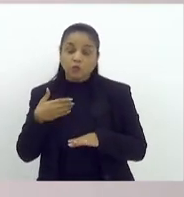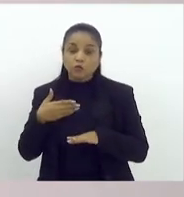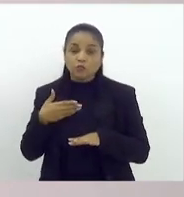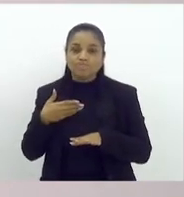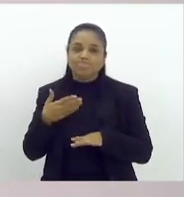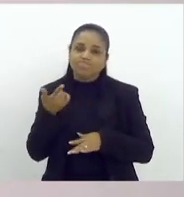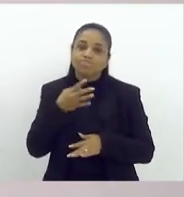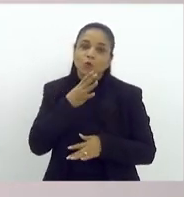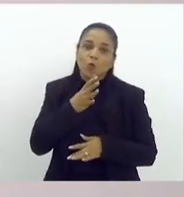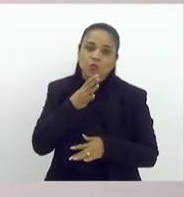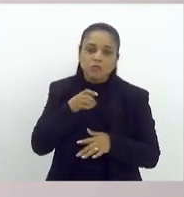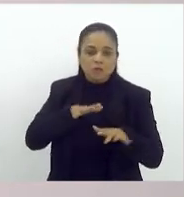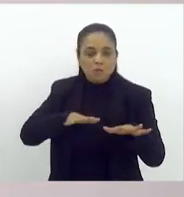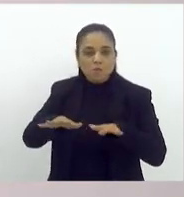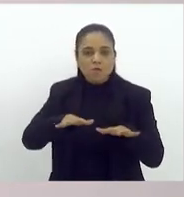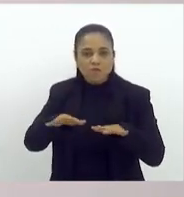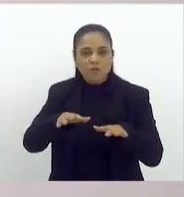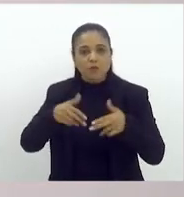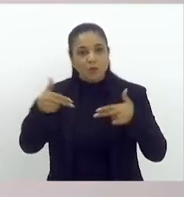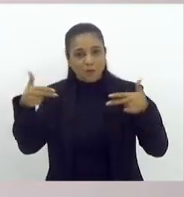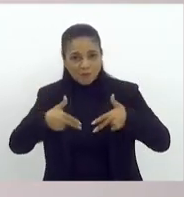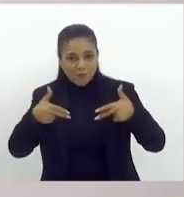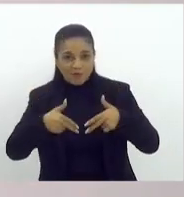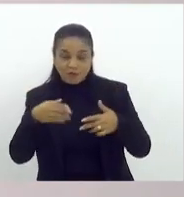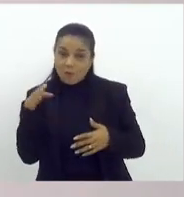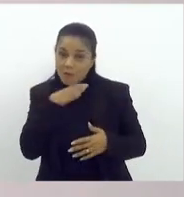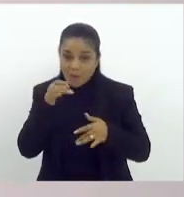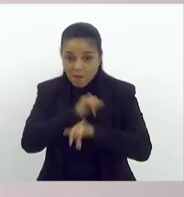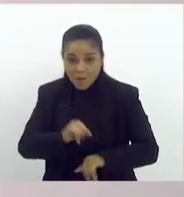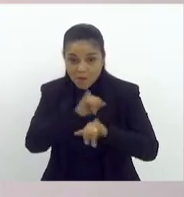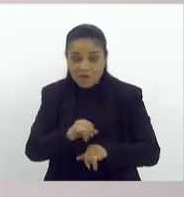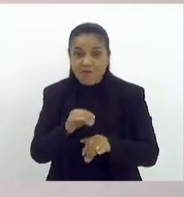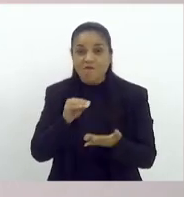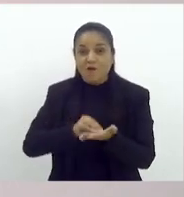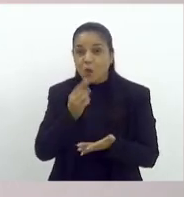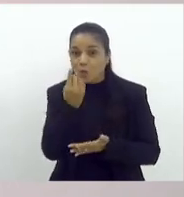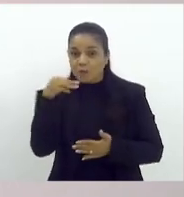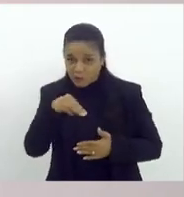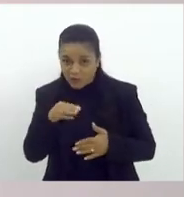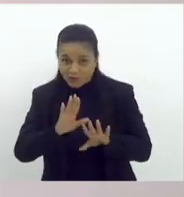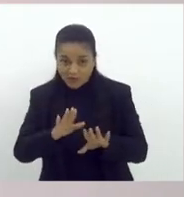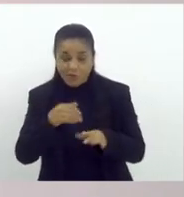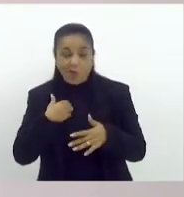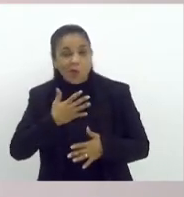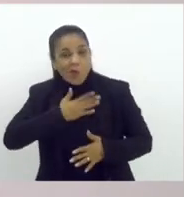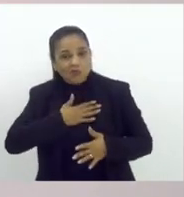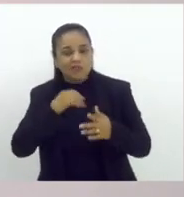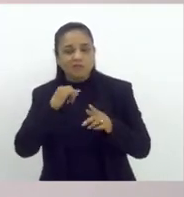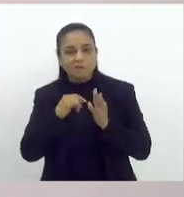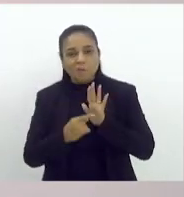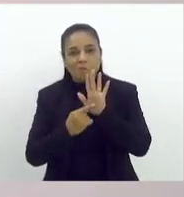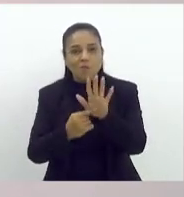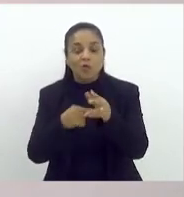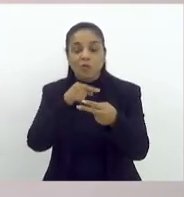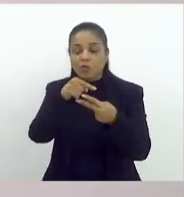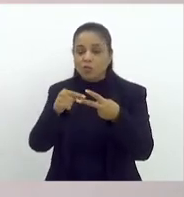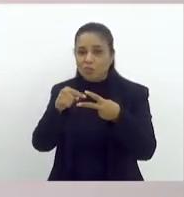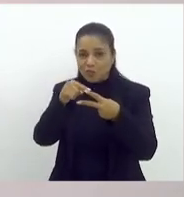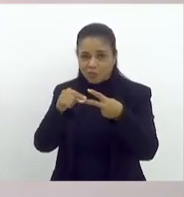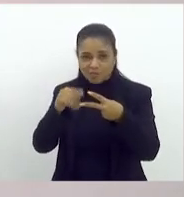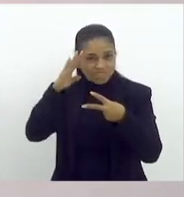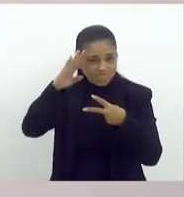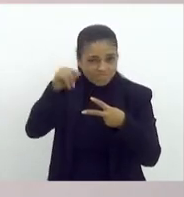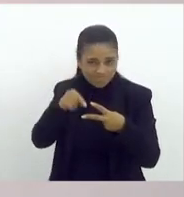é ao movimento hip hop Vou ter que dar uma corrida que só falta um minuto Então mas eu gostaria de destacar aqui dois aspectos